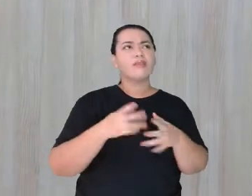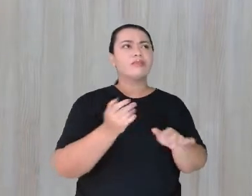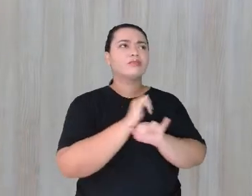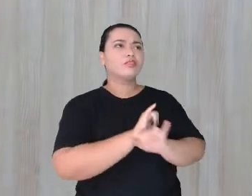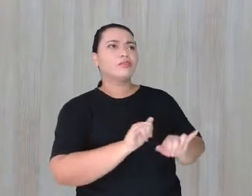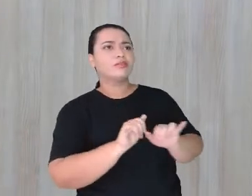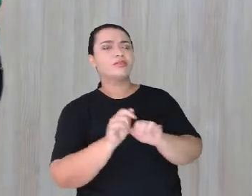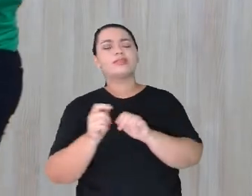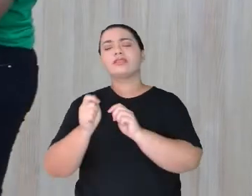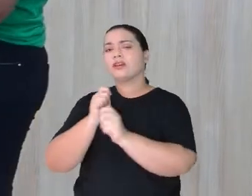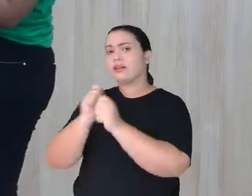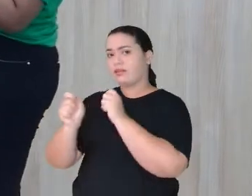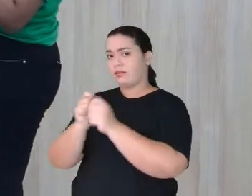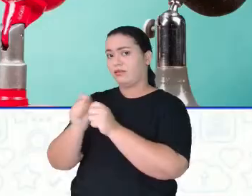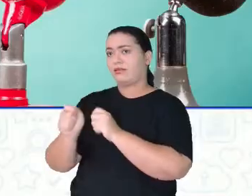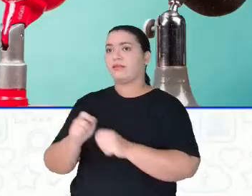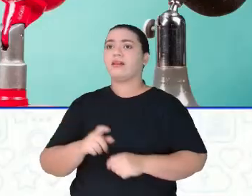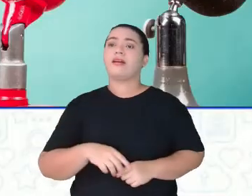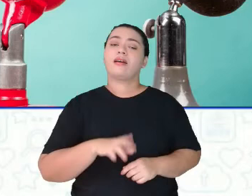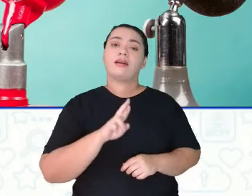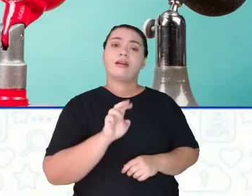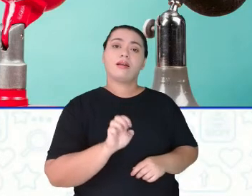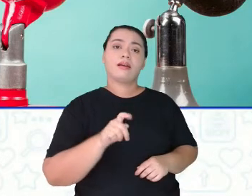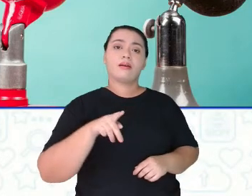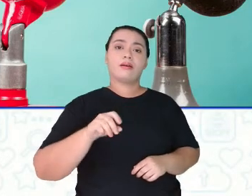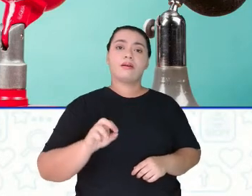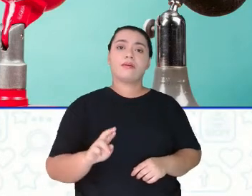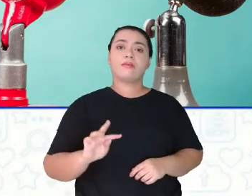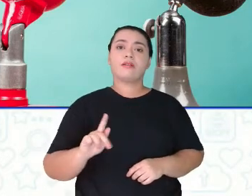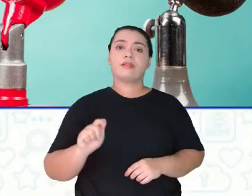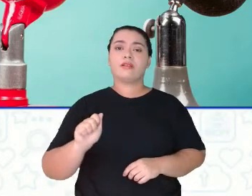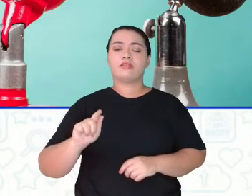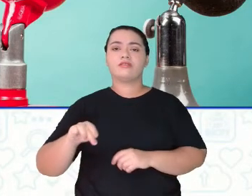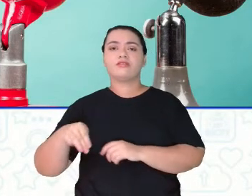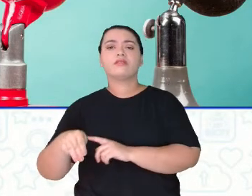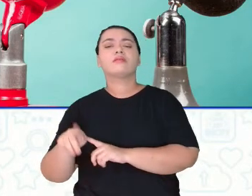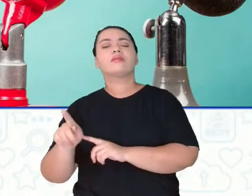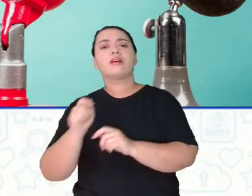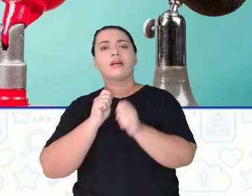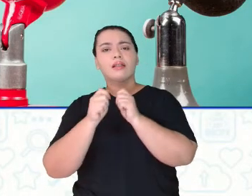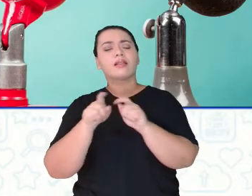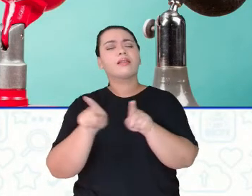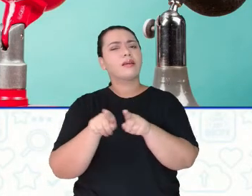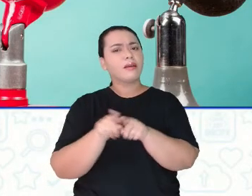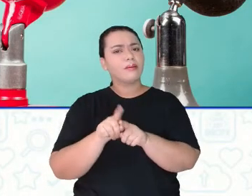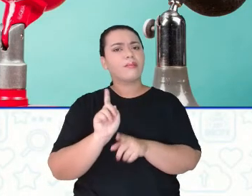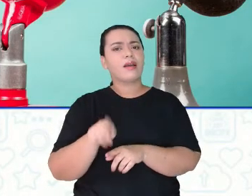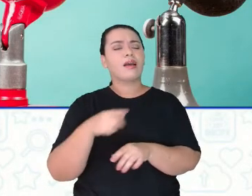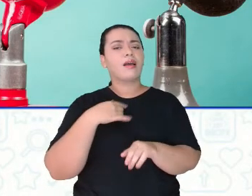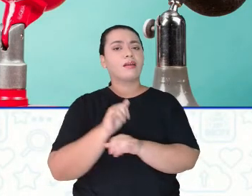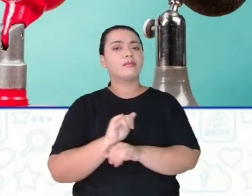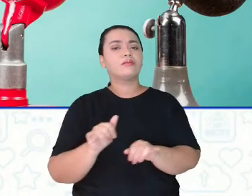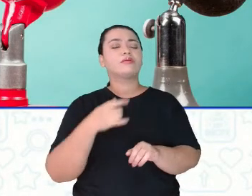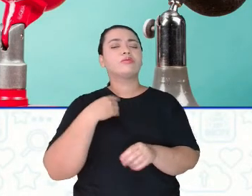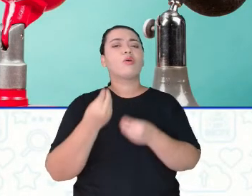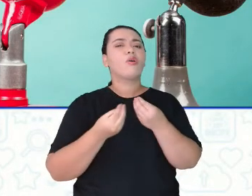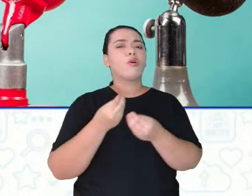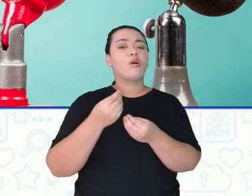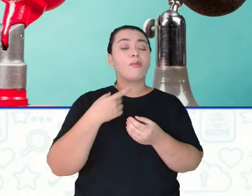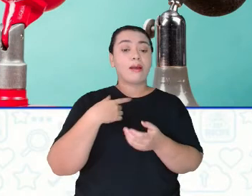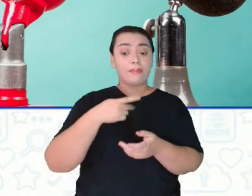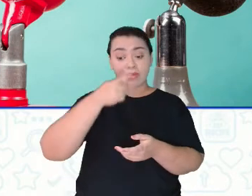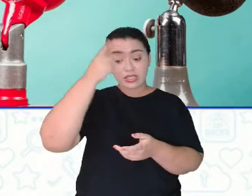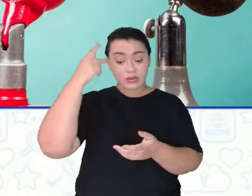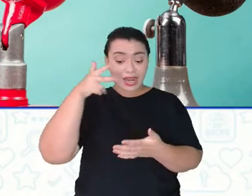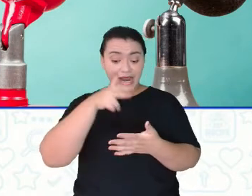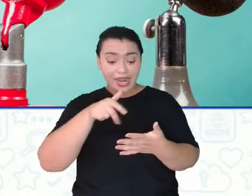relação à notícia e à reportagem, né? A reportagem é um gênero textual também jornalístico, que busca informar o leitor de algum